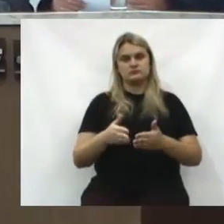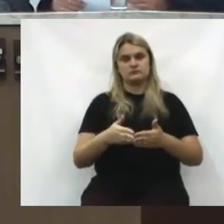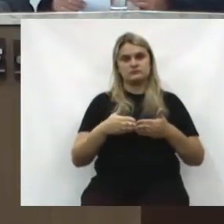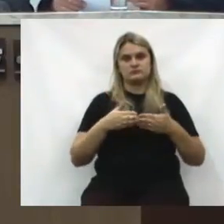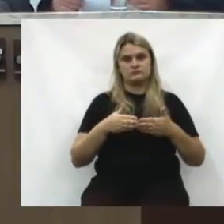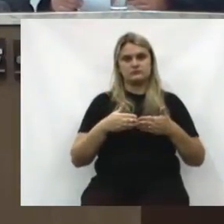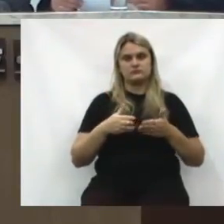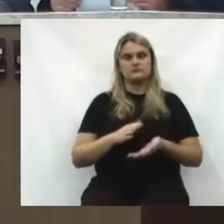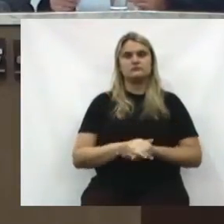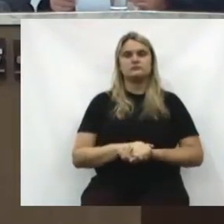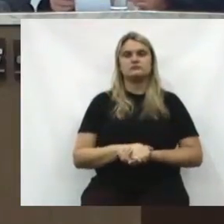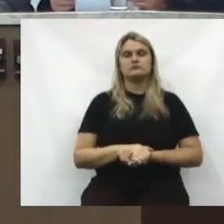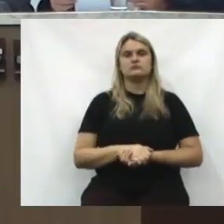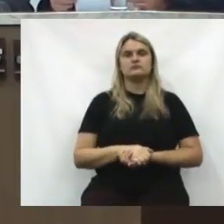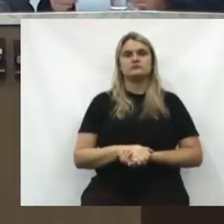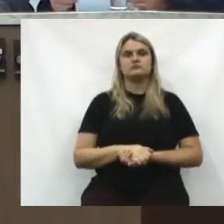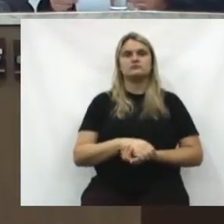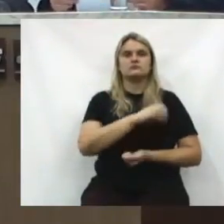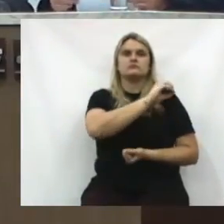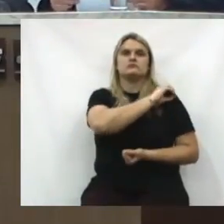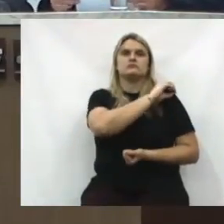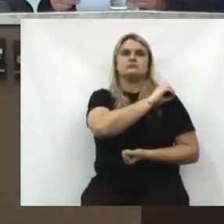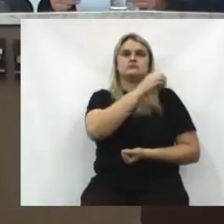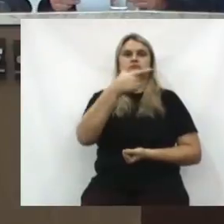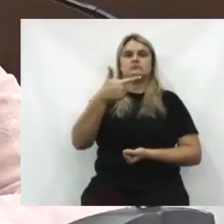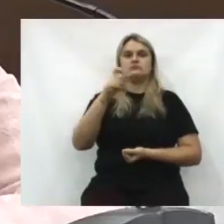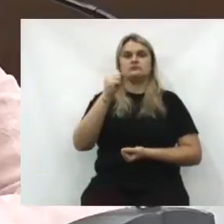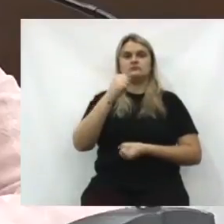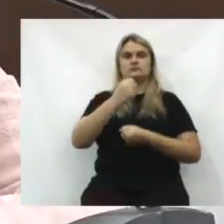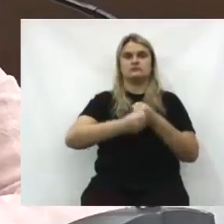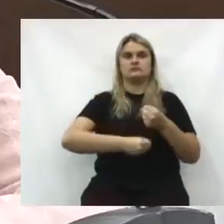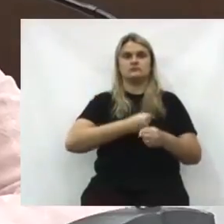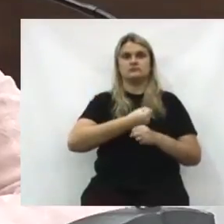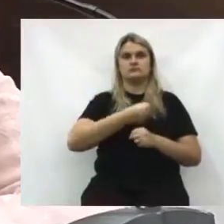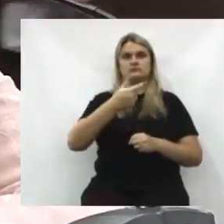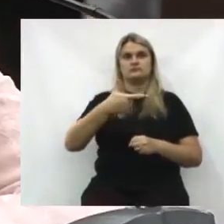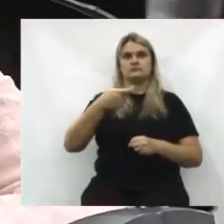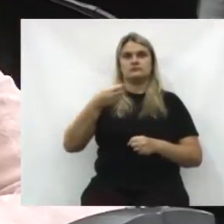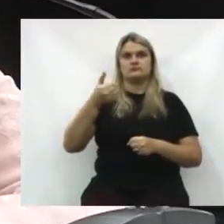Matéria da ordem do dia. Requerimentos. Número